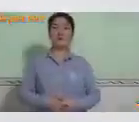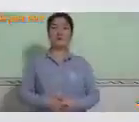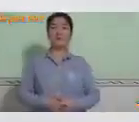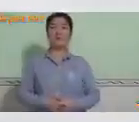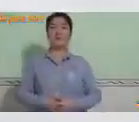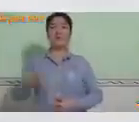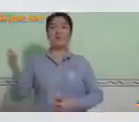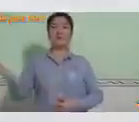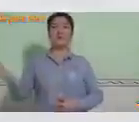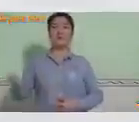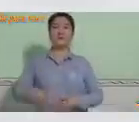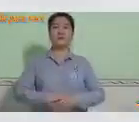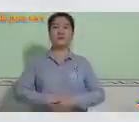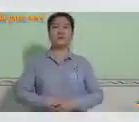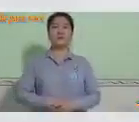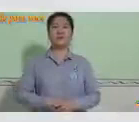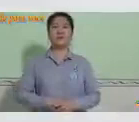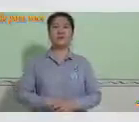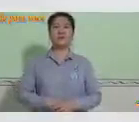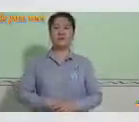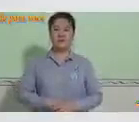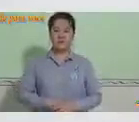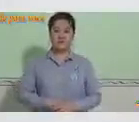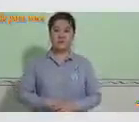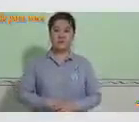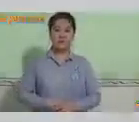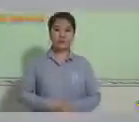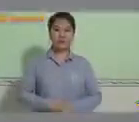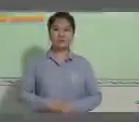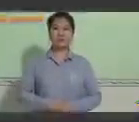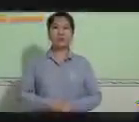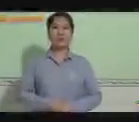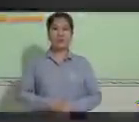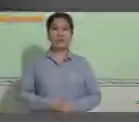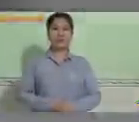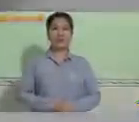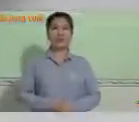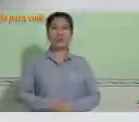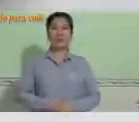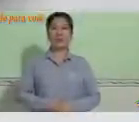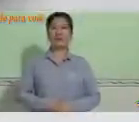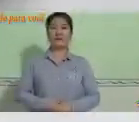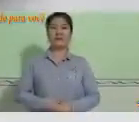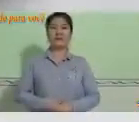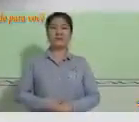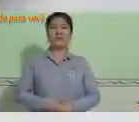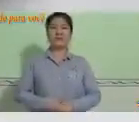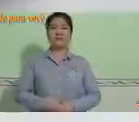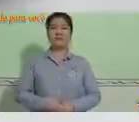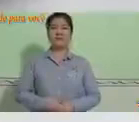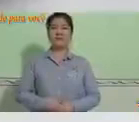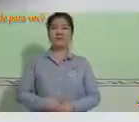MPODEM diminuir o risco de ficar com manchas. 1 Arcas mito intensação. 2 pontos: cortar as unhas mito pequenas, vírgula,